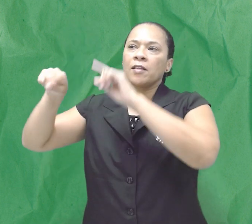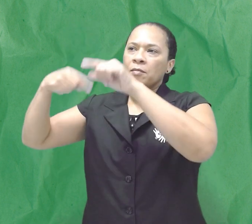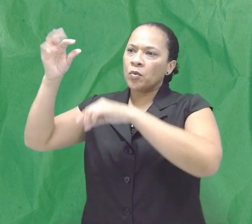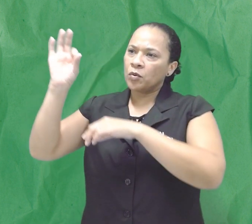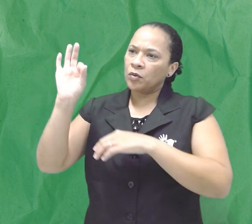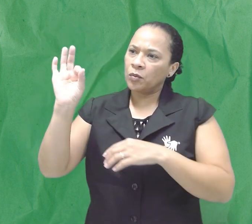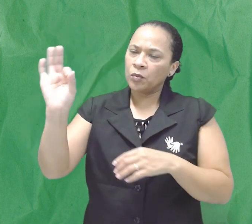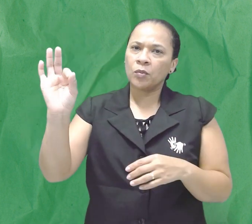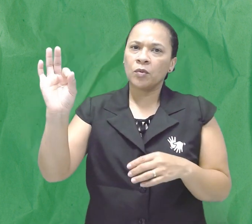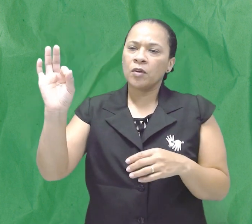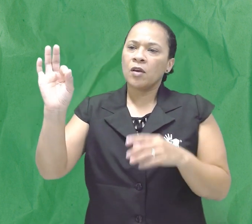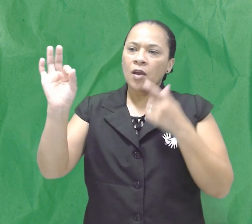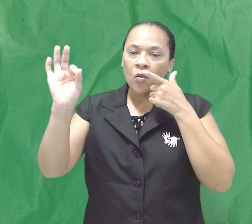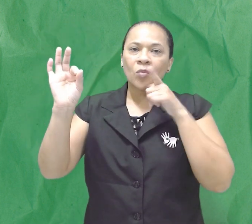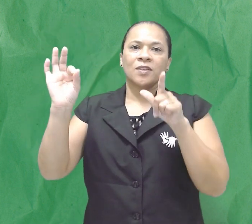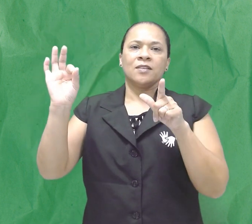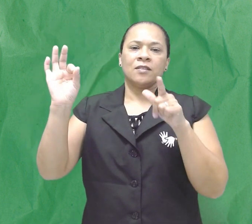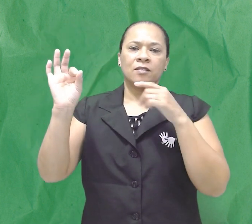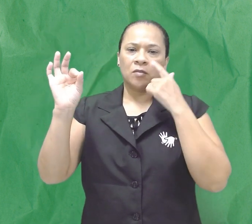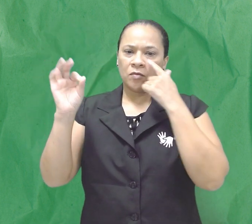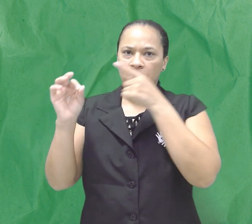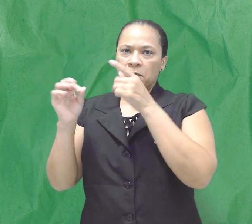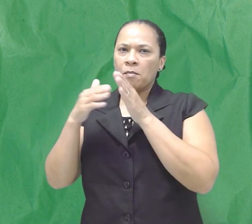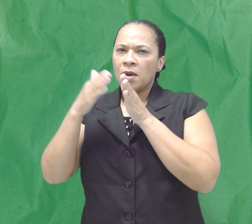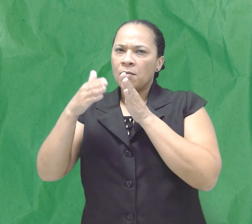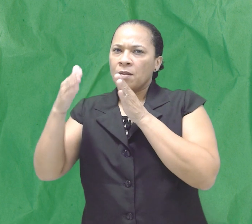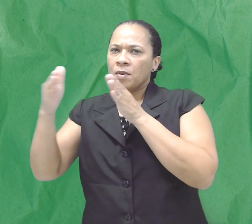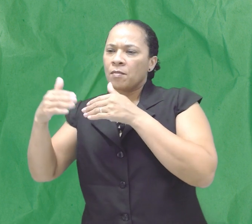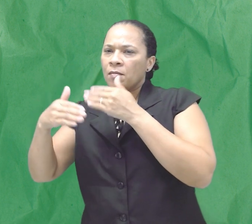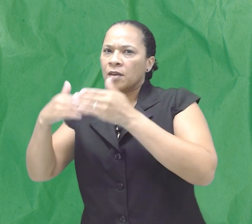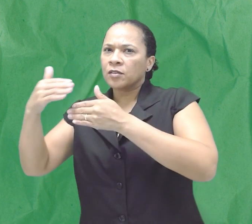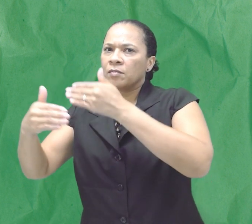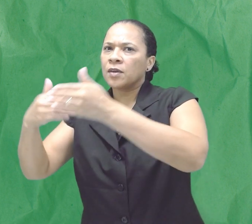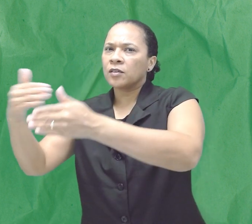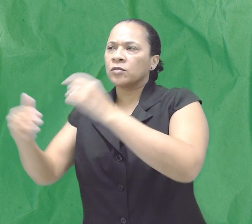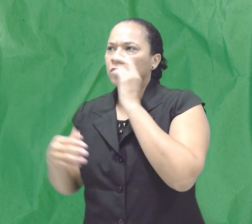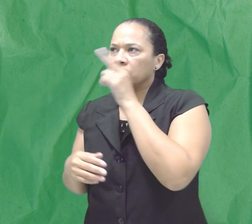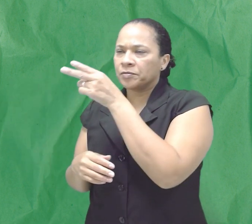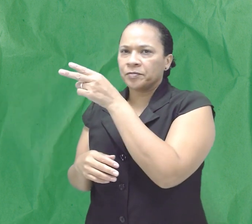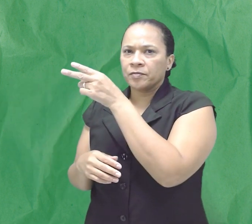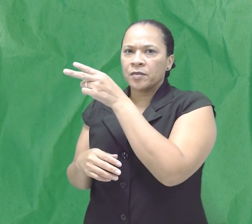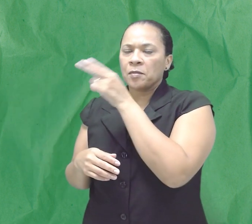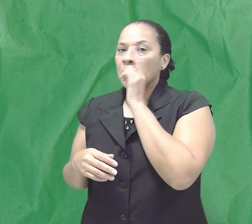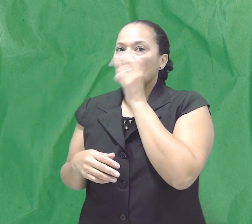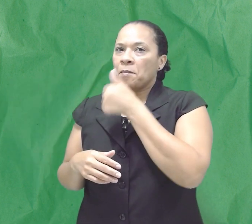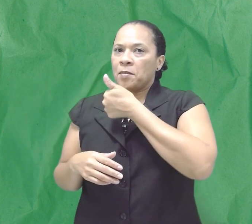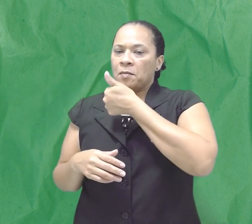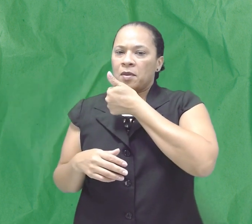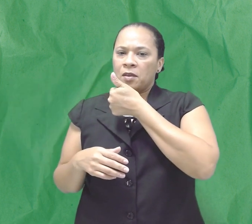tenho um passo a passo desses procedimentos. O primeiro deles é pegar o eletrodo e lavá-lo com água